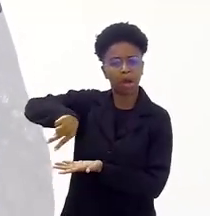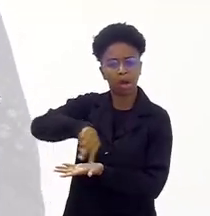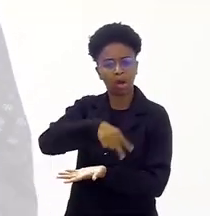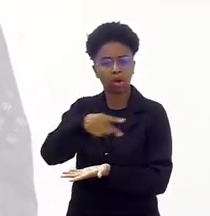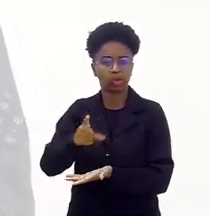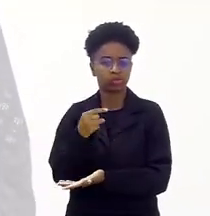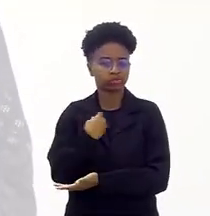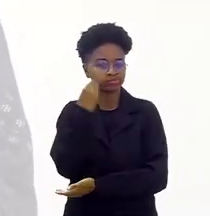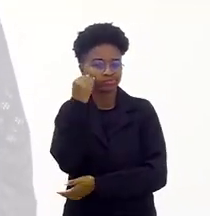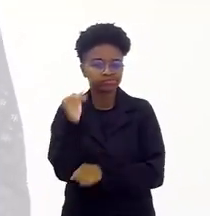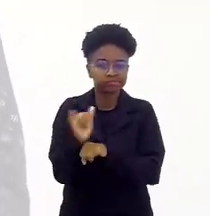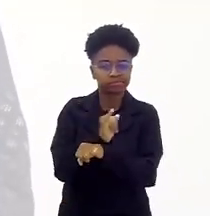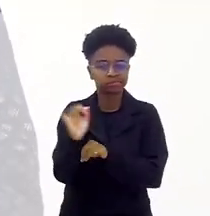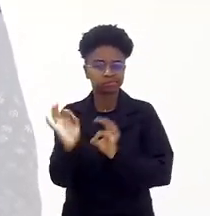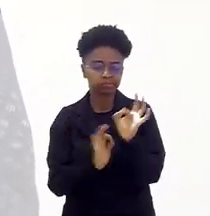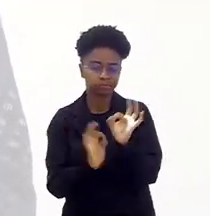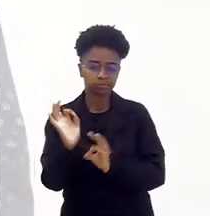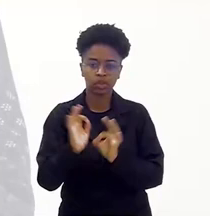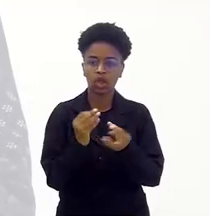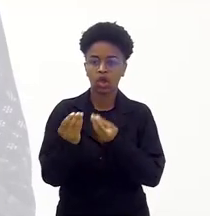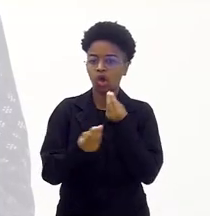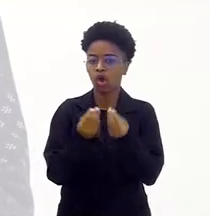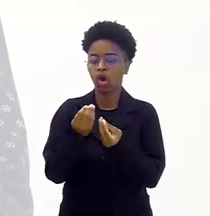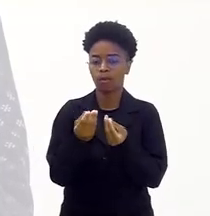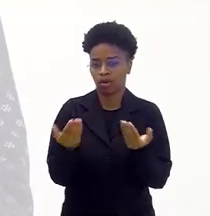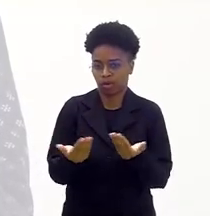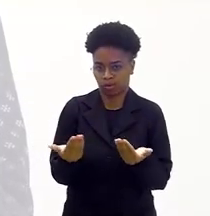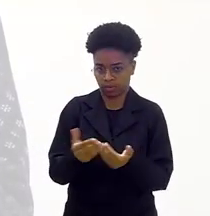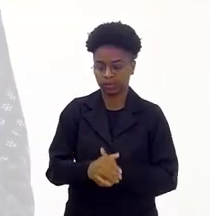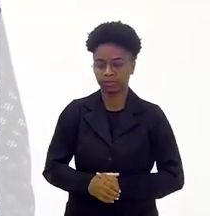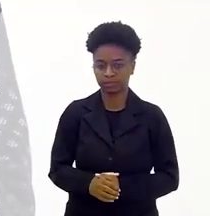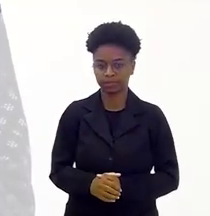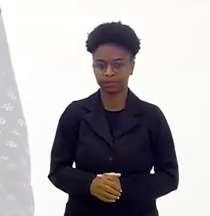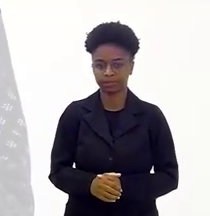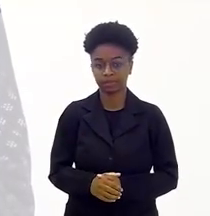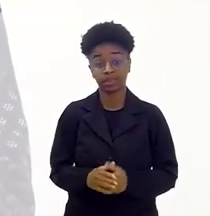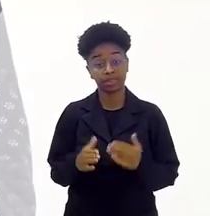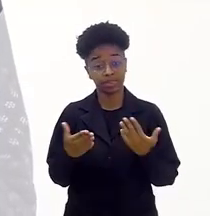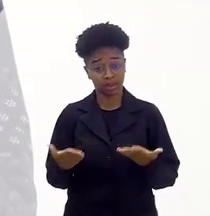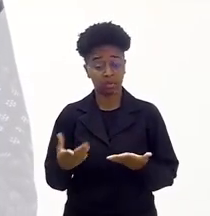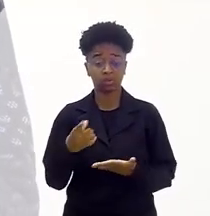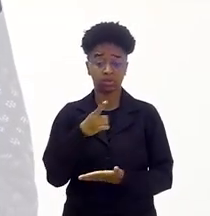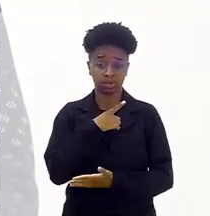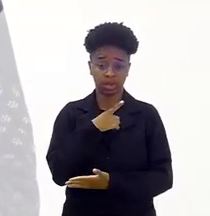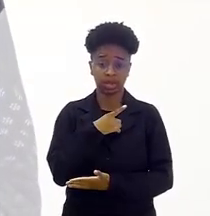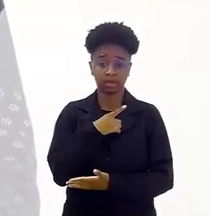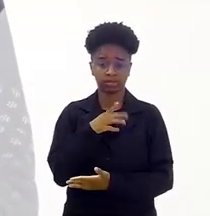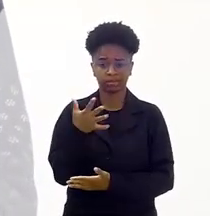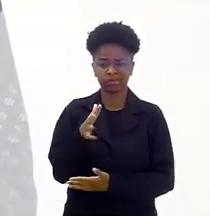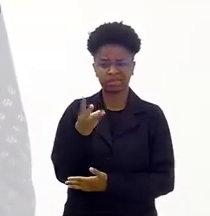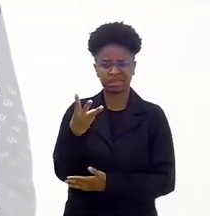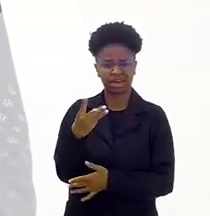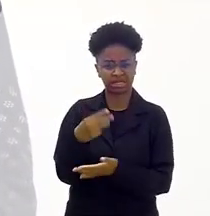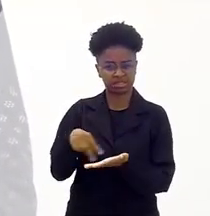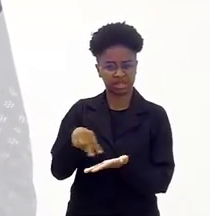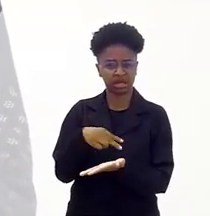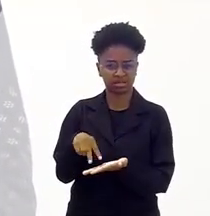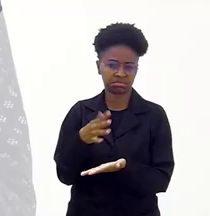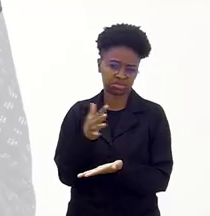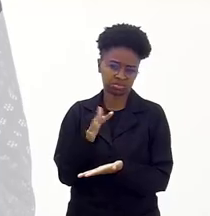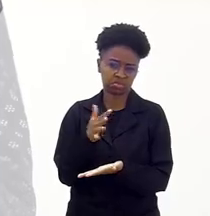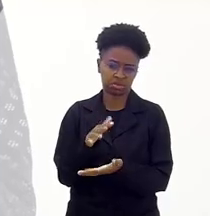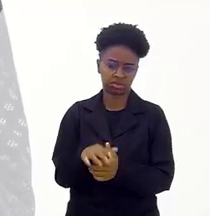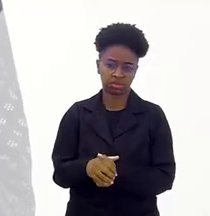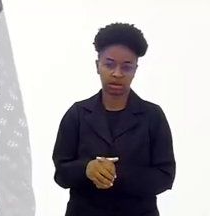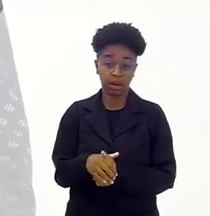que estamos vendo aí como é que vai ser essa nova montagem. Então, tem algumas três danças, não me lembro agora.